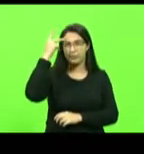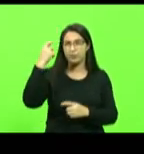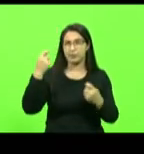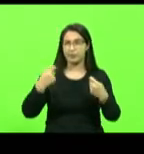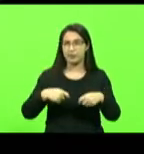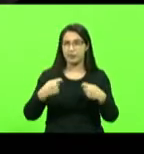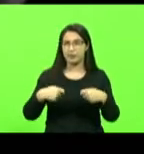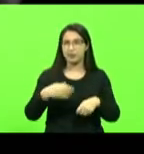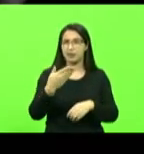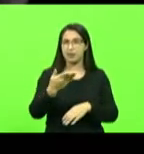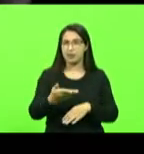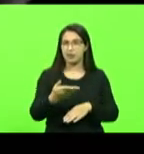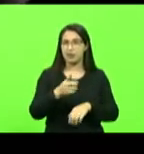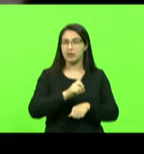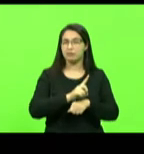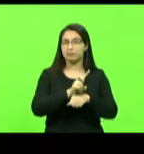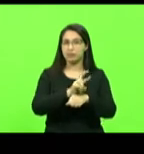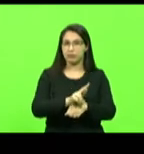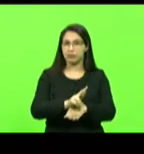diretoria funcionar?